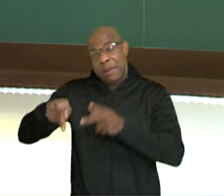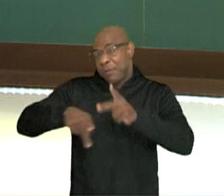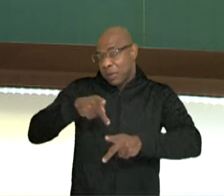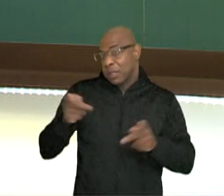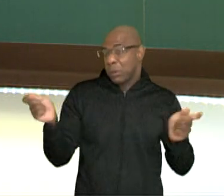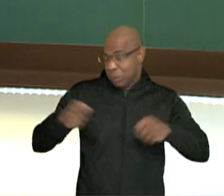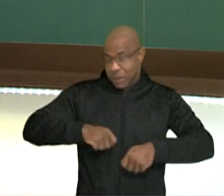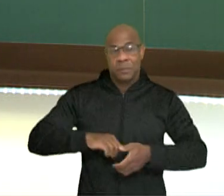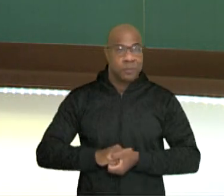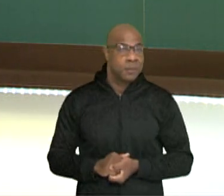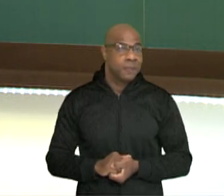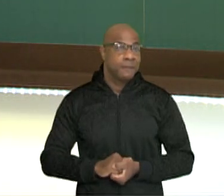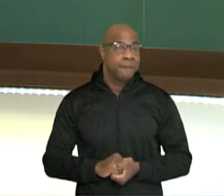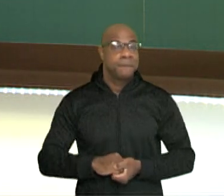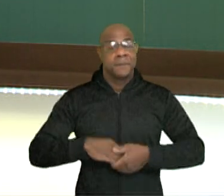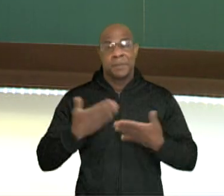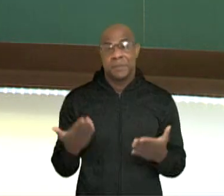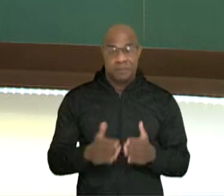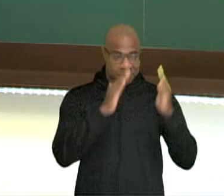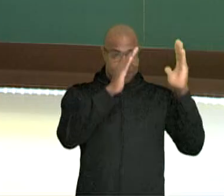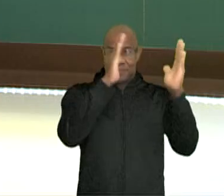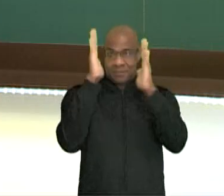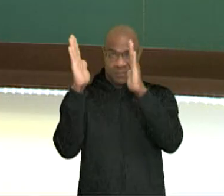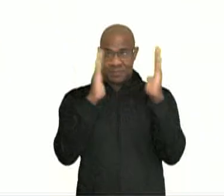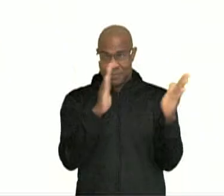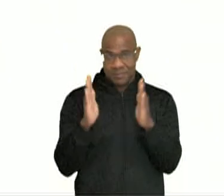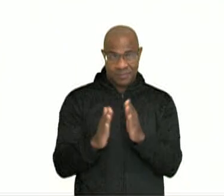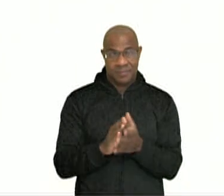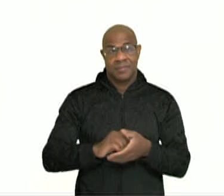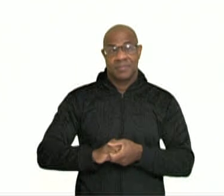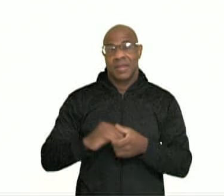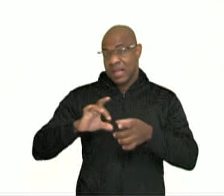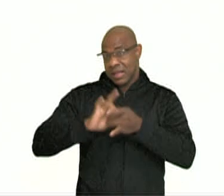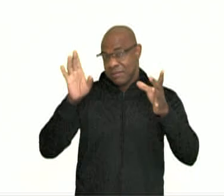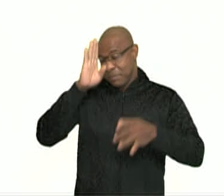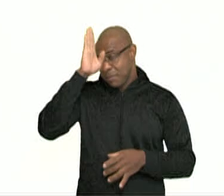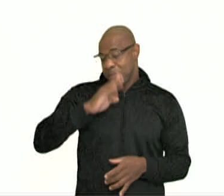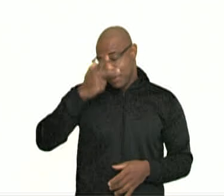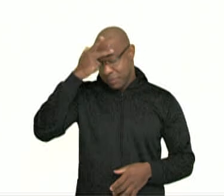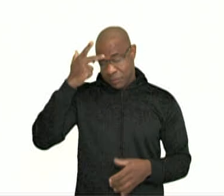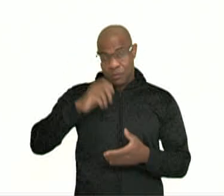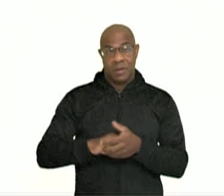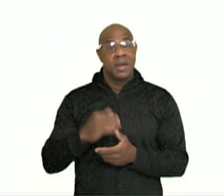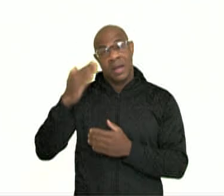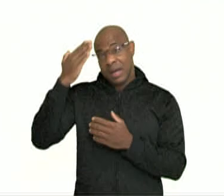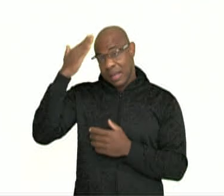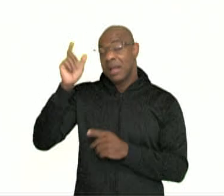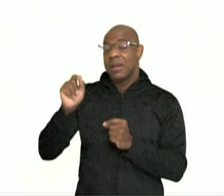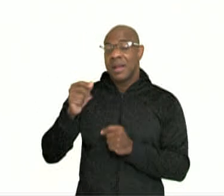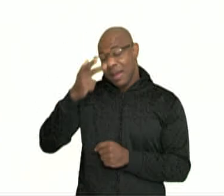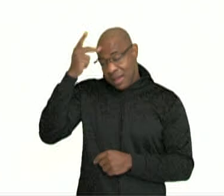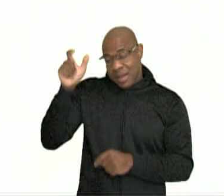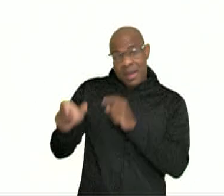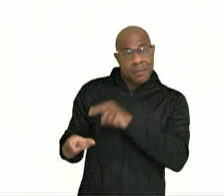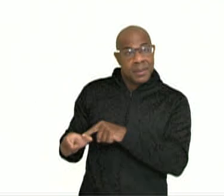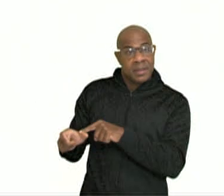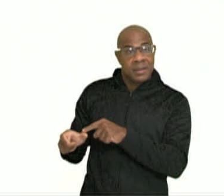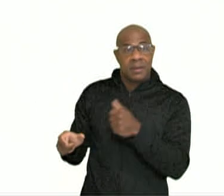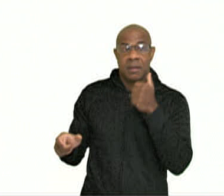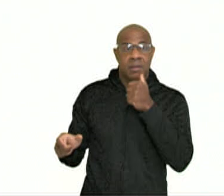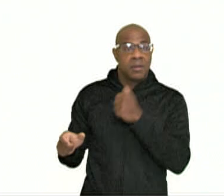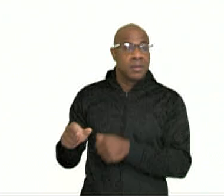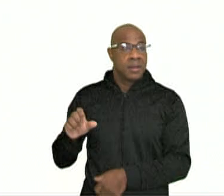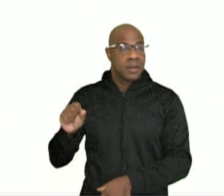população. A biblioteca comunitária começou graças ao coletor Serhat,